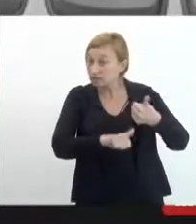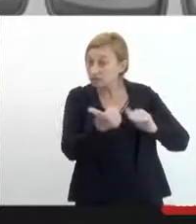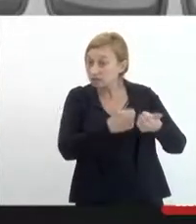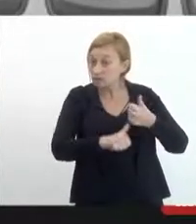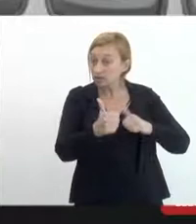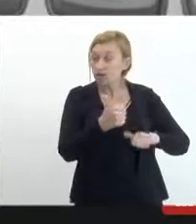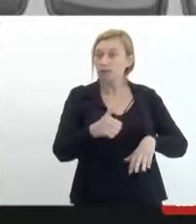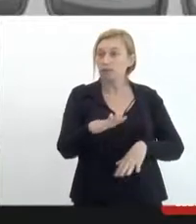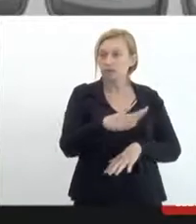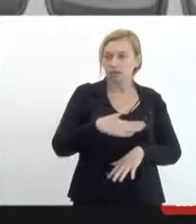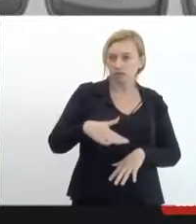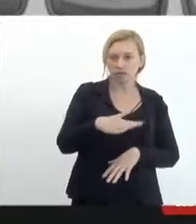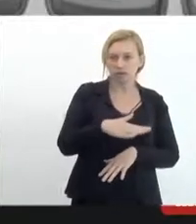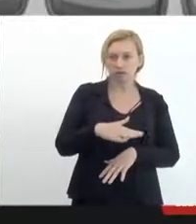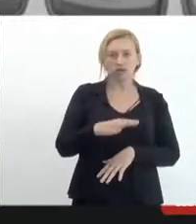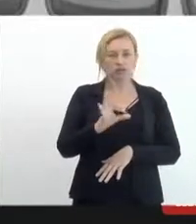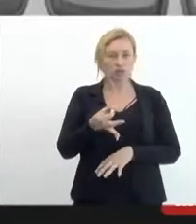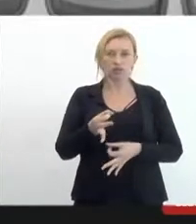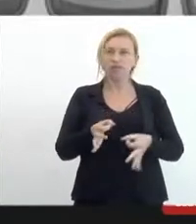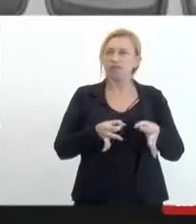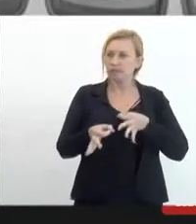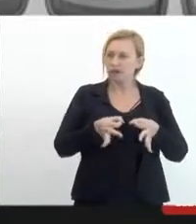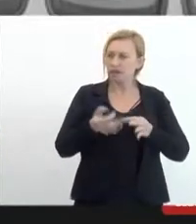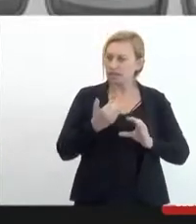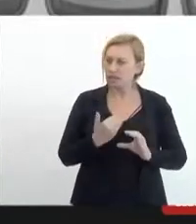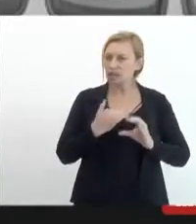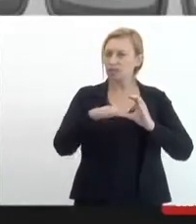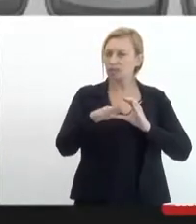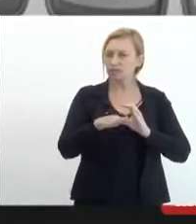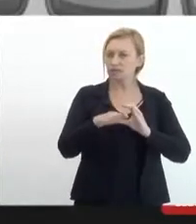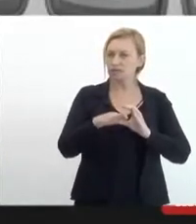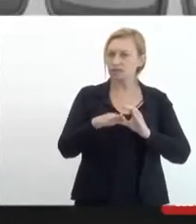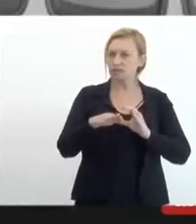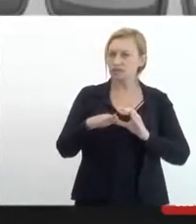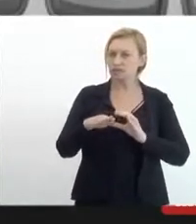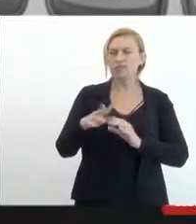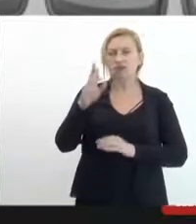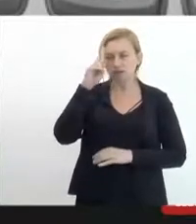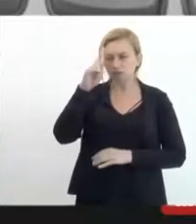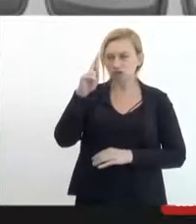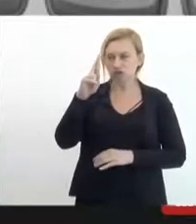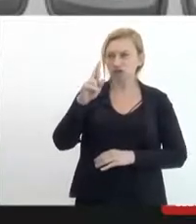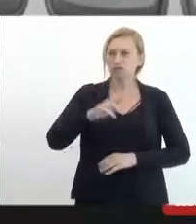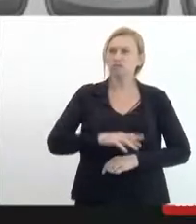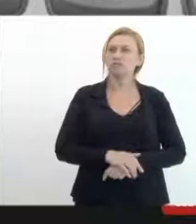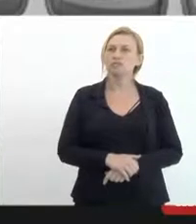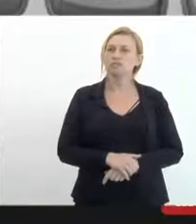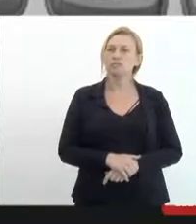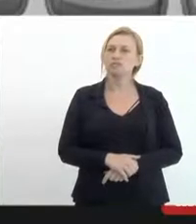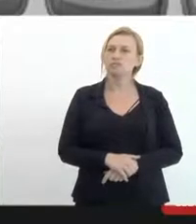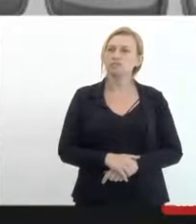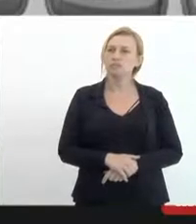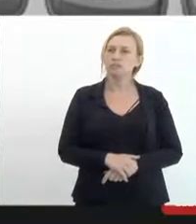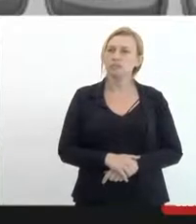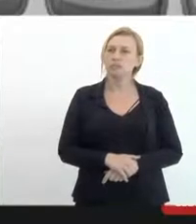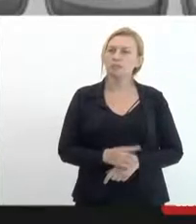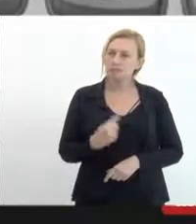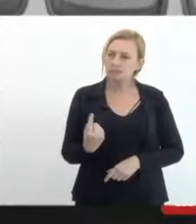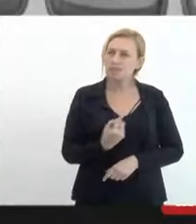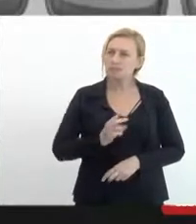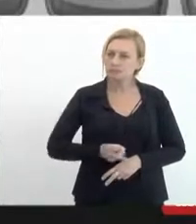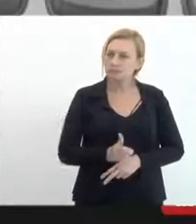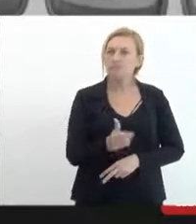ambiente da anistia, ela foi feita e encaminhada à autoridade própria. Não obstante, nós